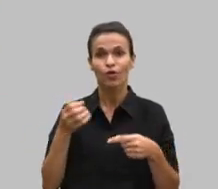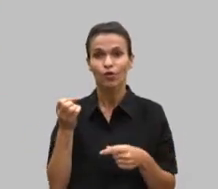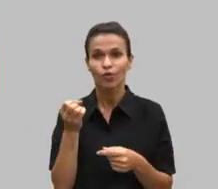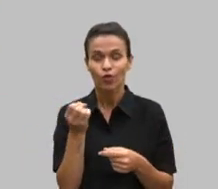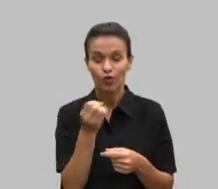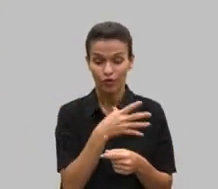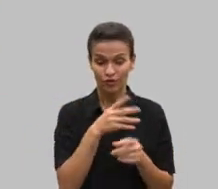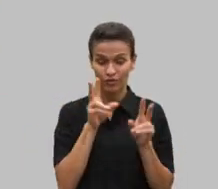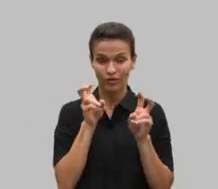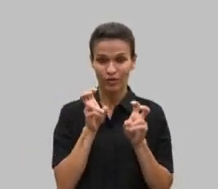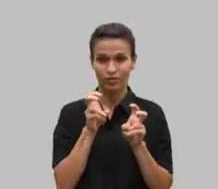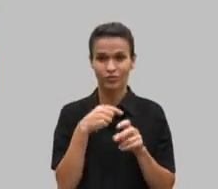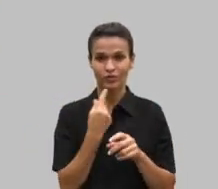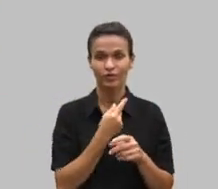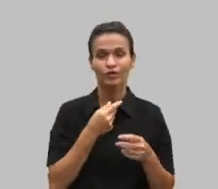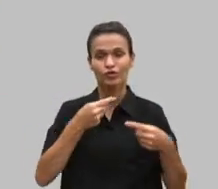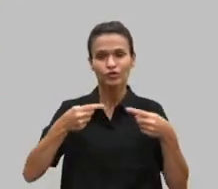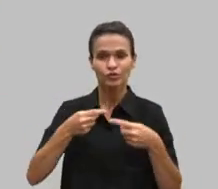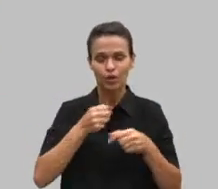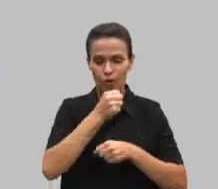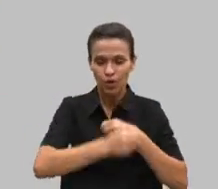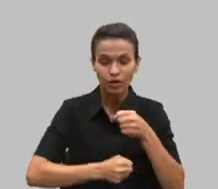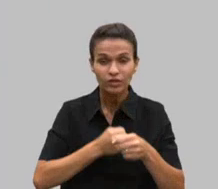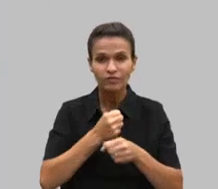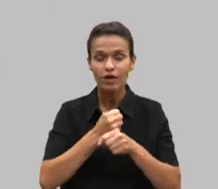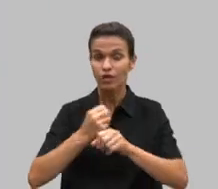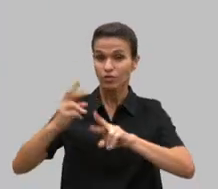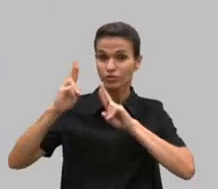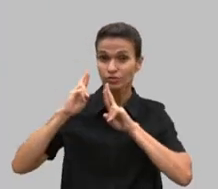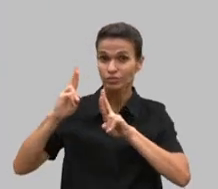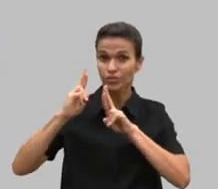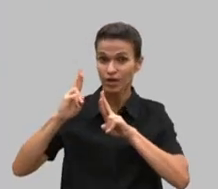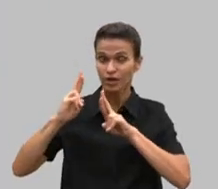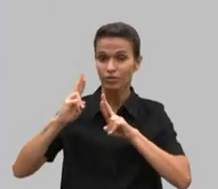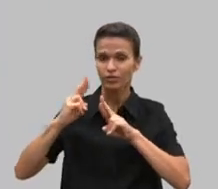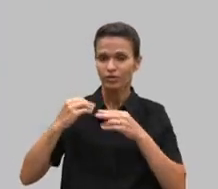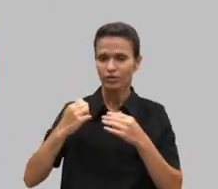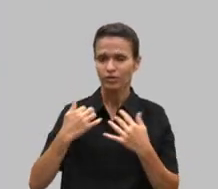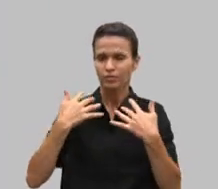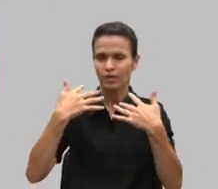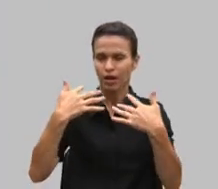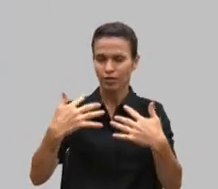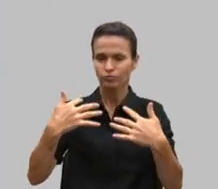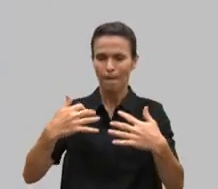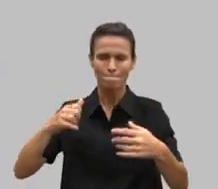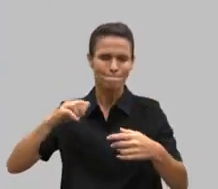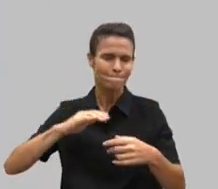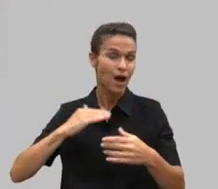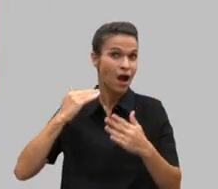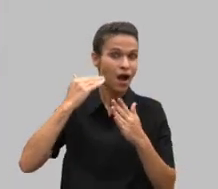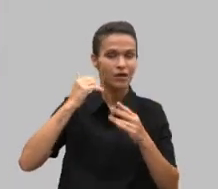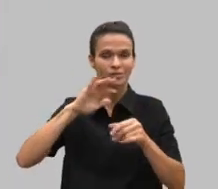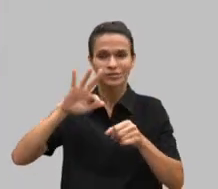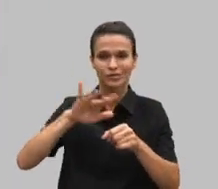que nós vamos discutir a partir semana que vem eu espero que esse plenário esteja ainda mais cheio do que esse plenário que no dia de hoje